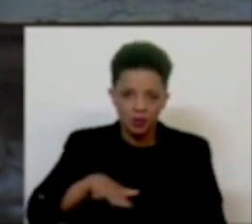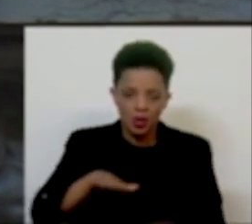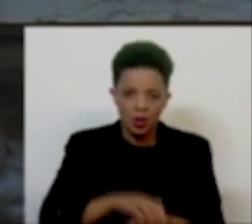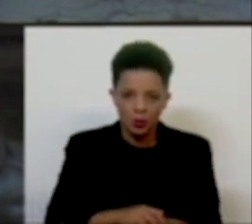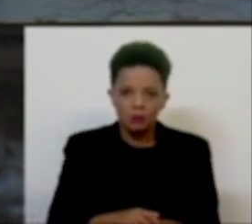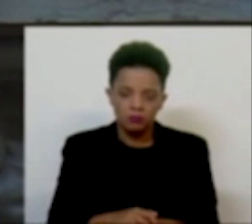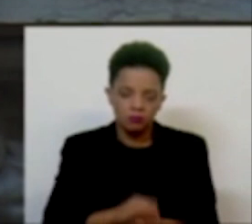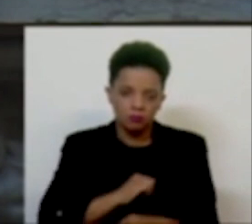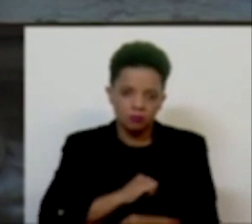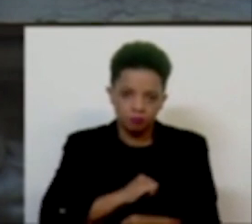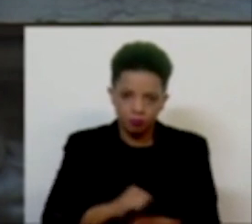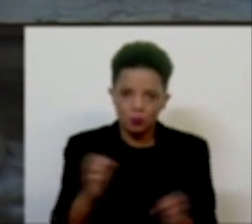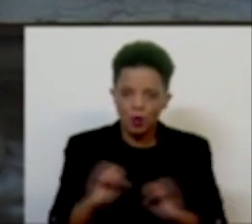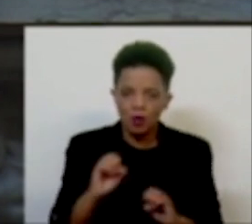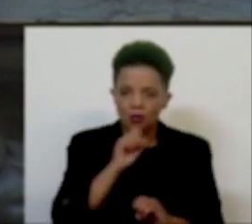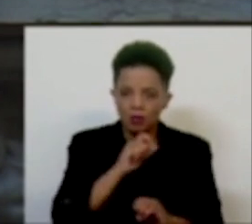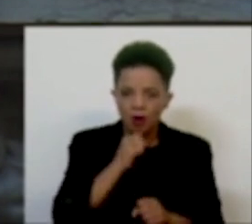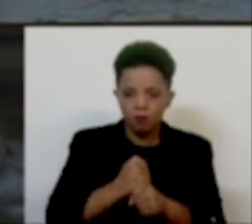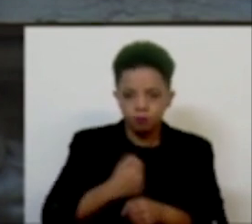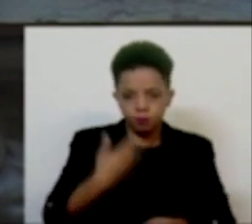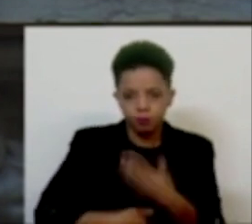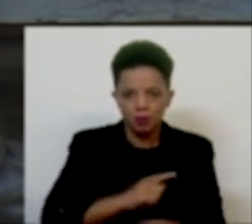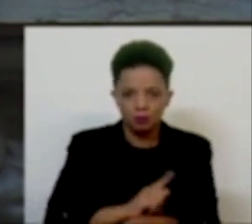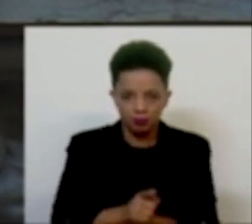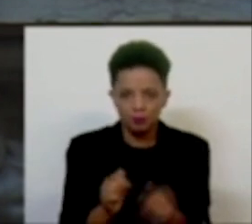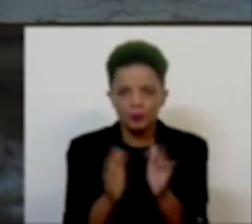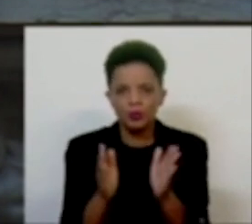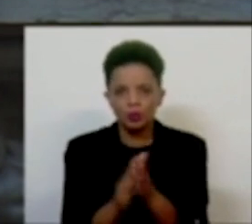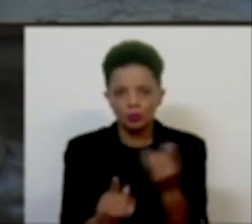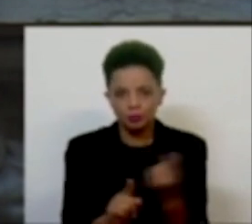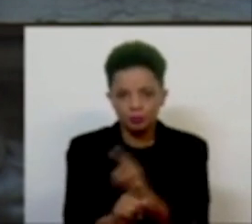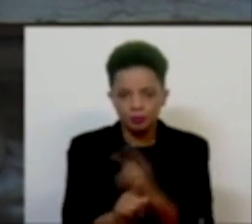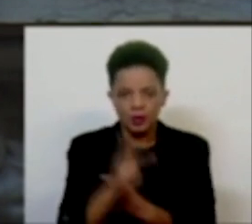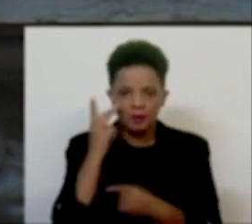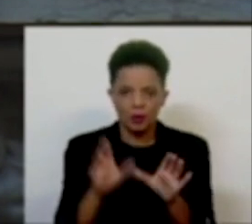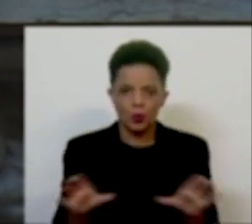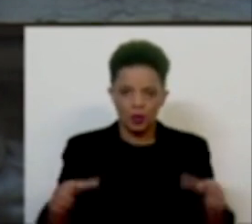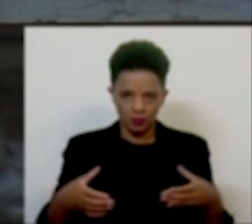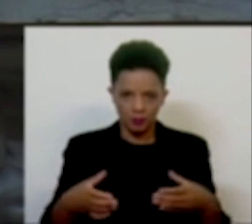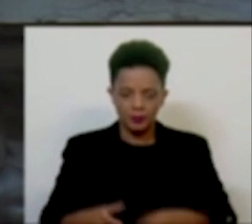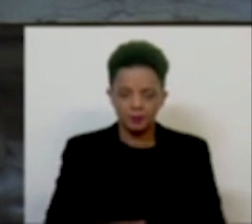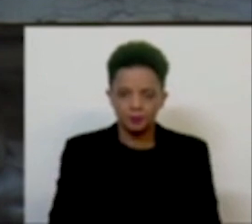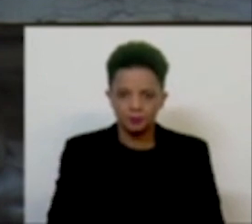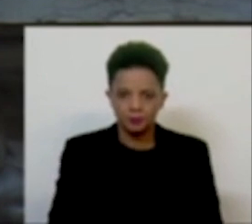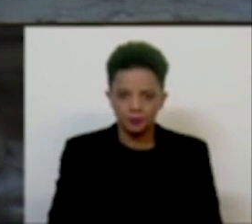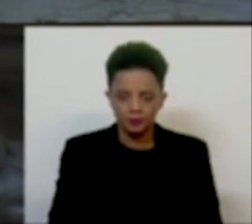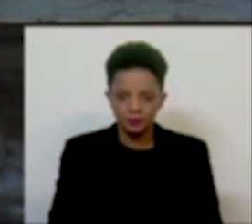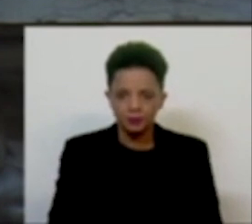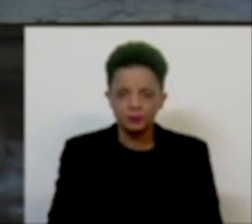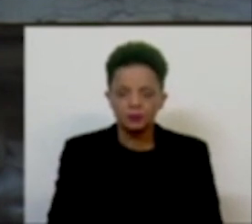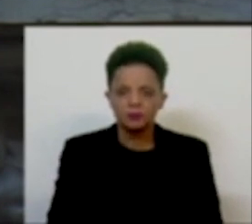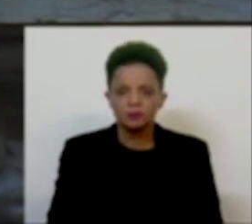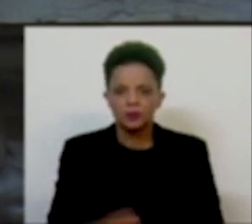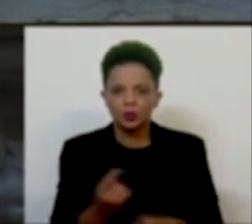a vontade de agir no imediato em todos os aspectos da vida coletiva. Desmantelados os